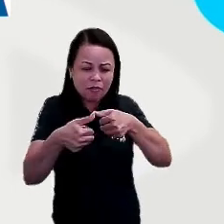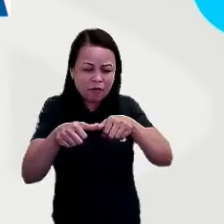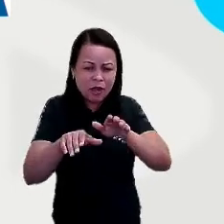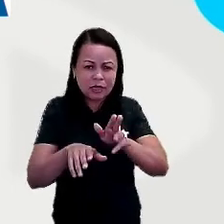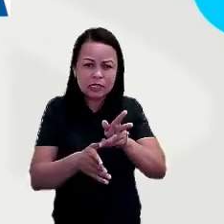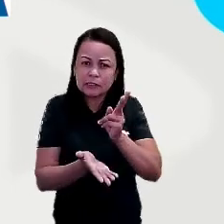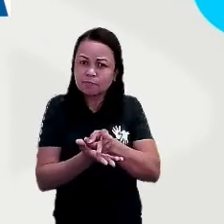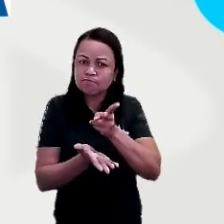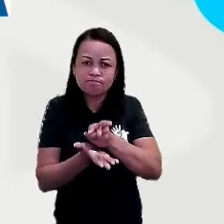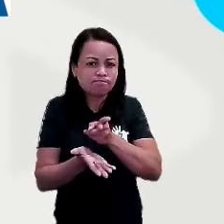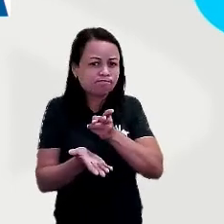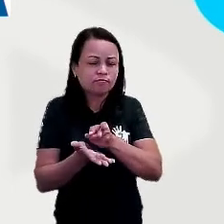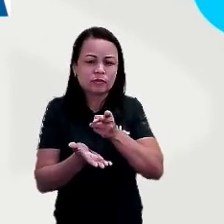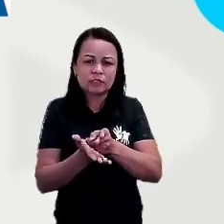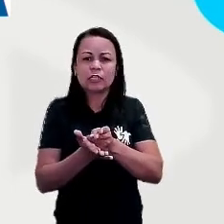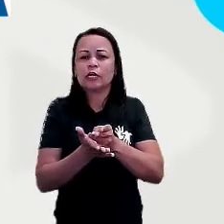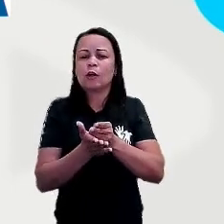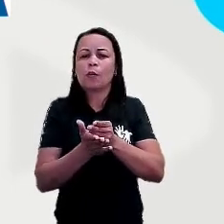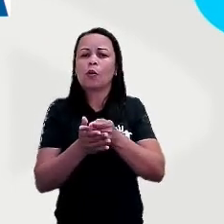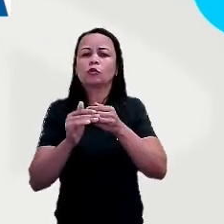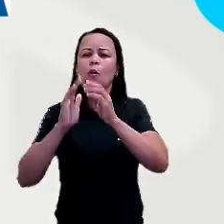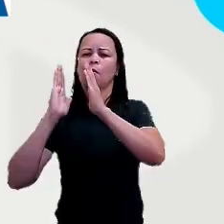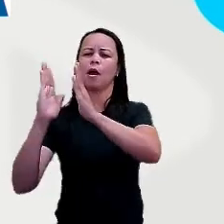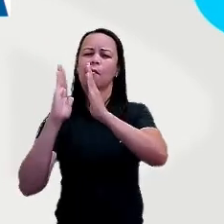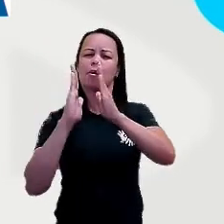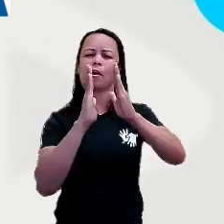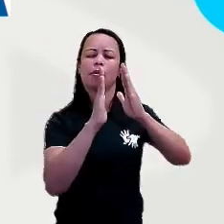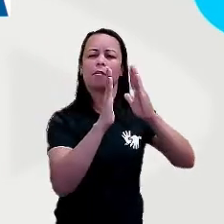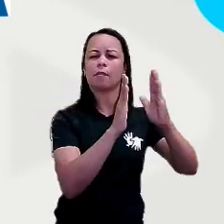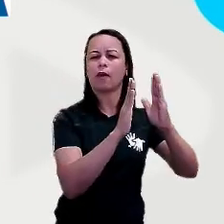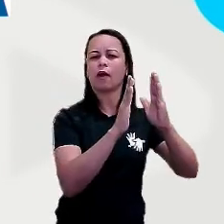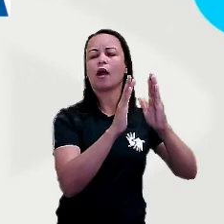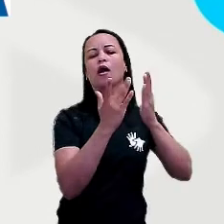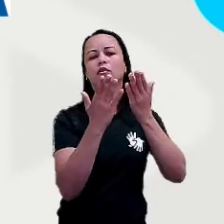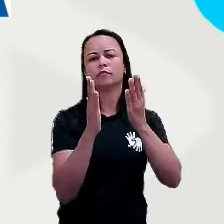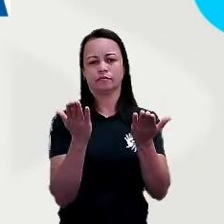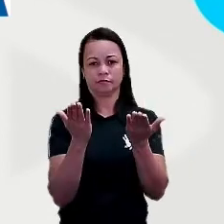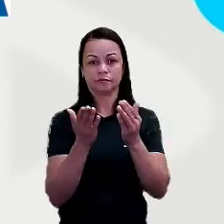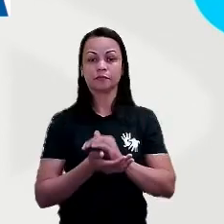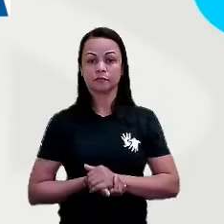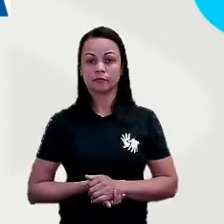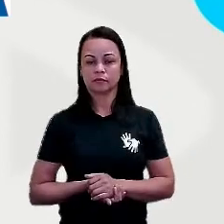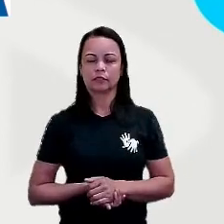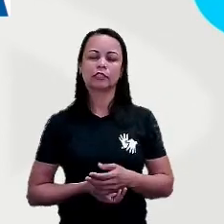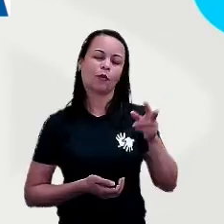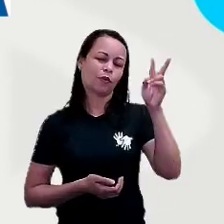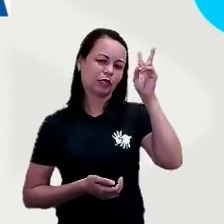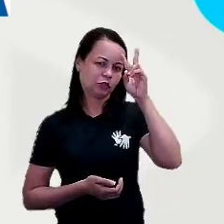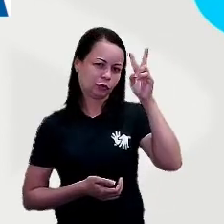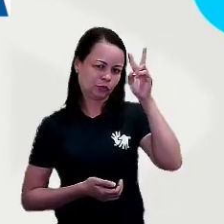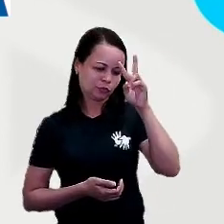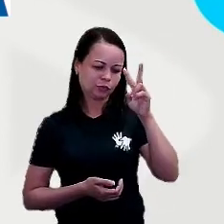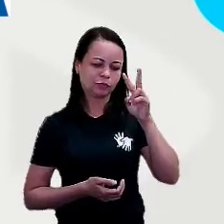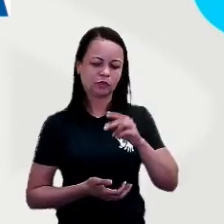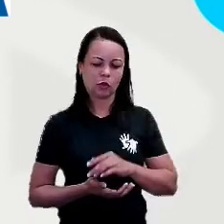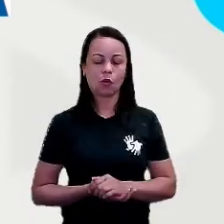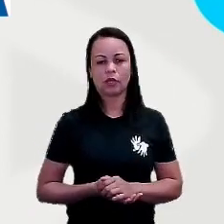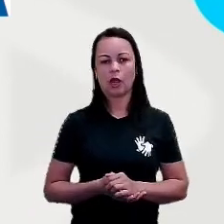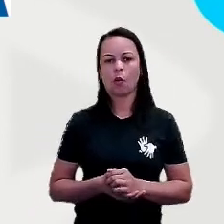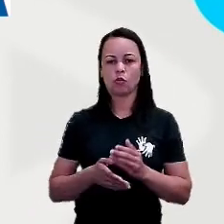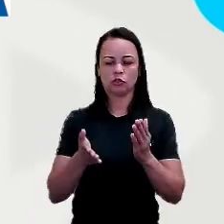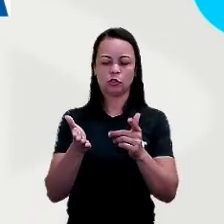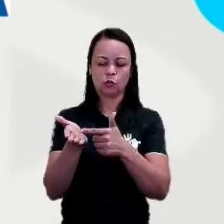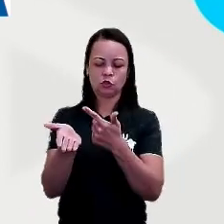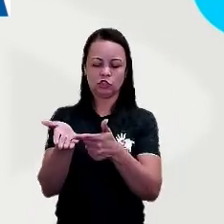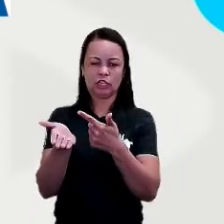sempre, apenas enfeitando prateleira. Então, é uma história onde os livros,